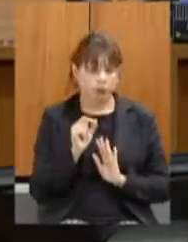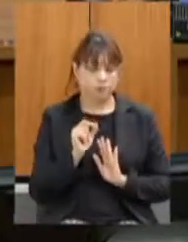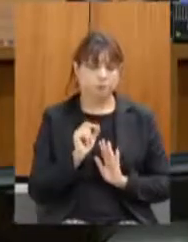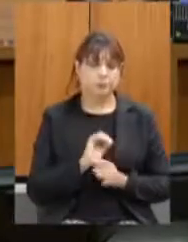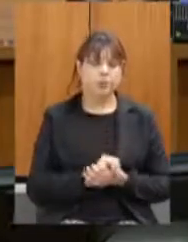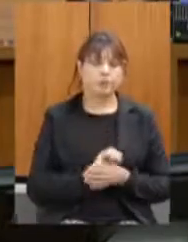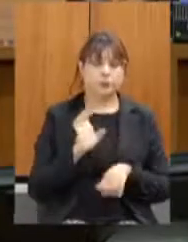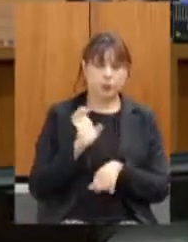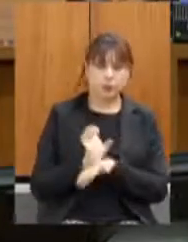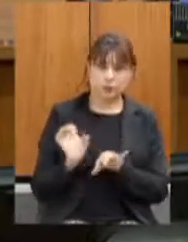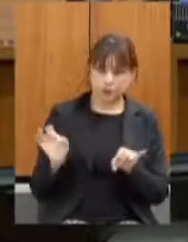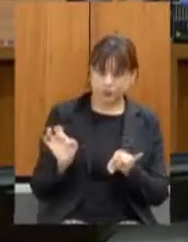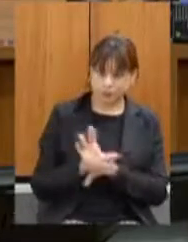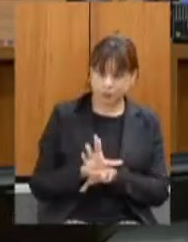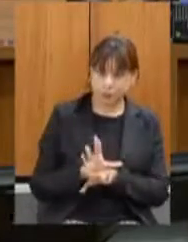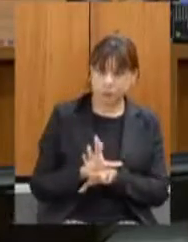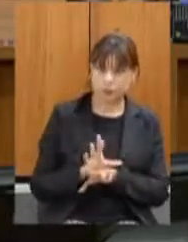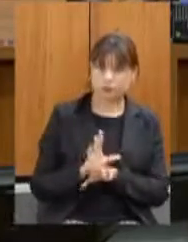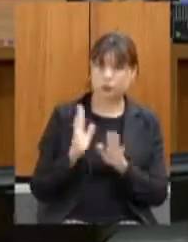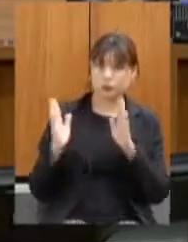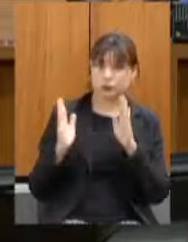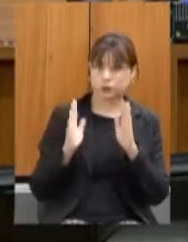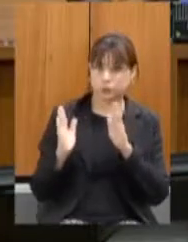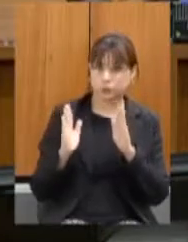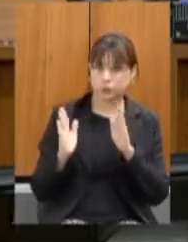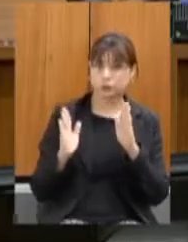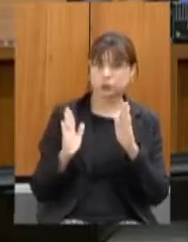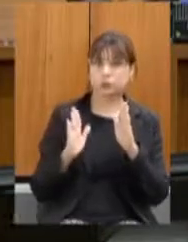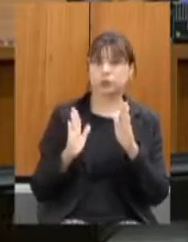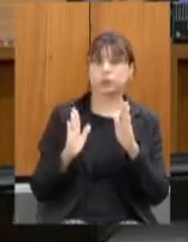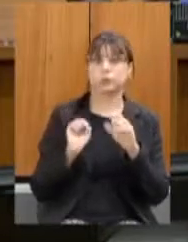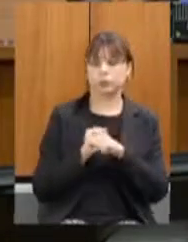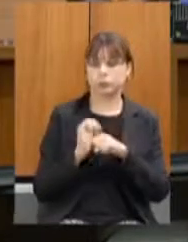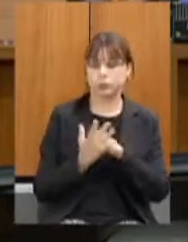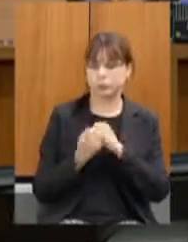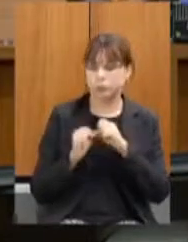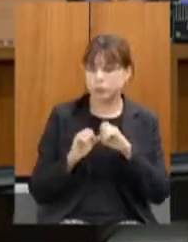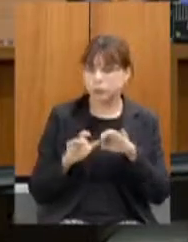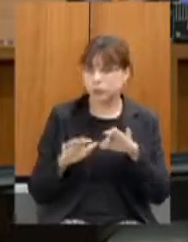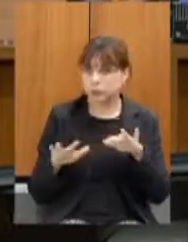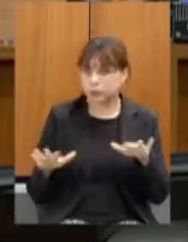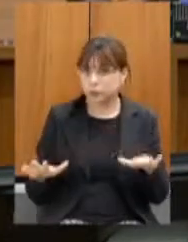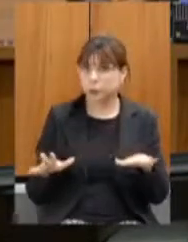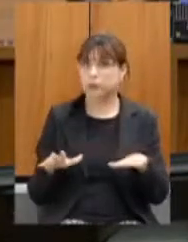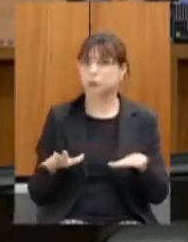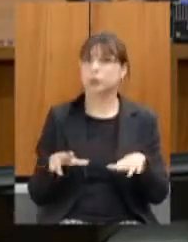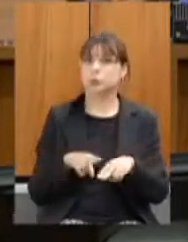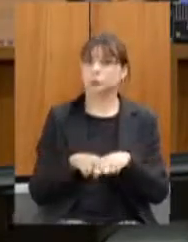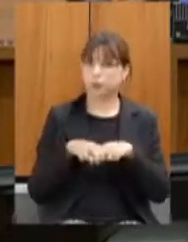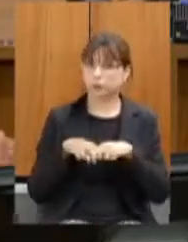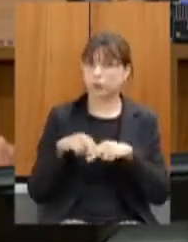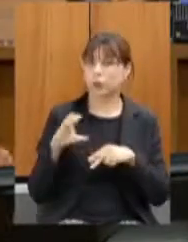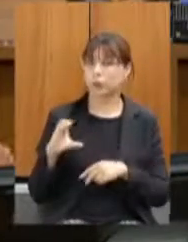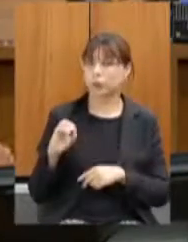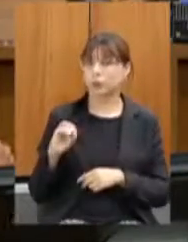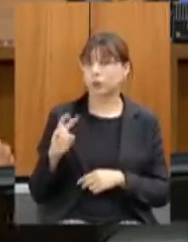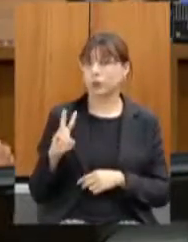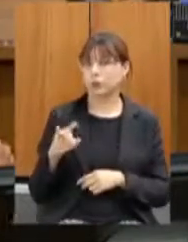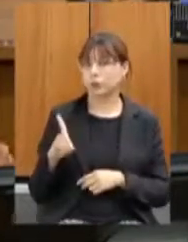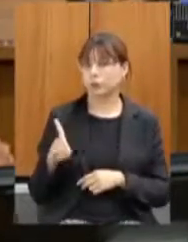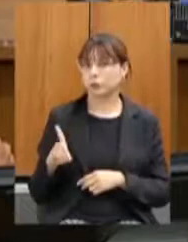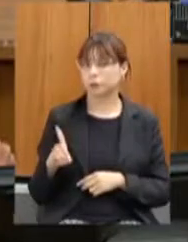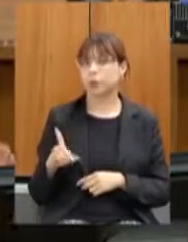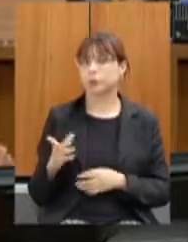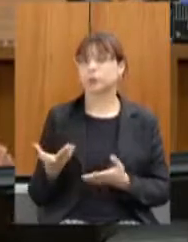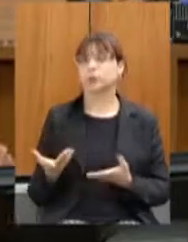estado após o término da vigência do Estado de calamidade pública decorrente da pandemia de couve 19 divulgará